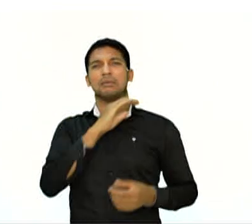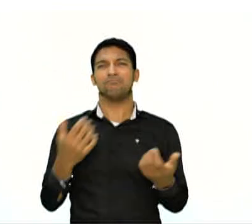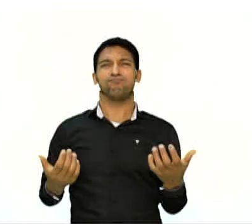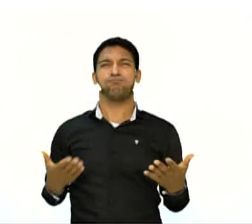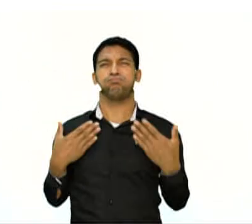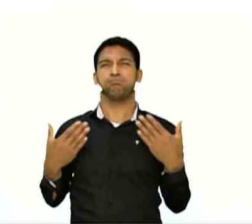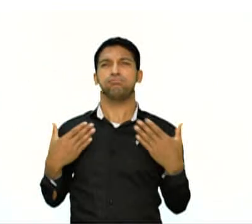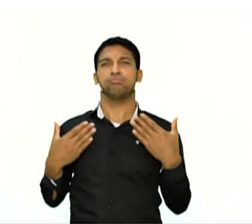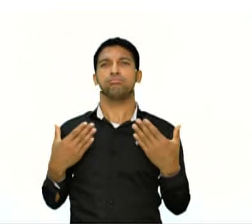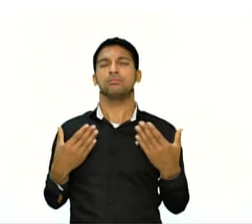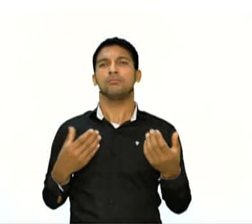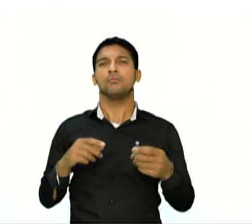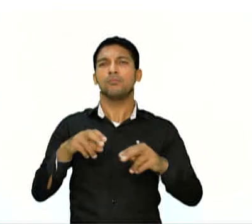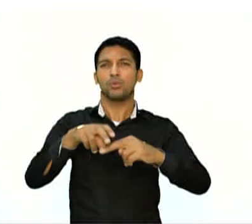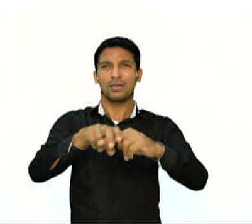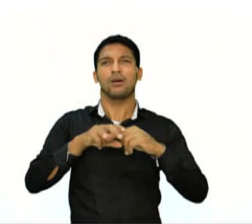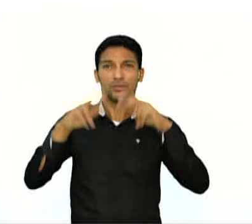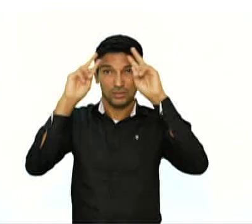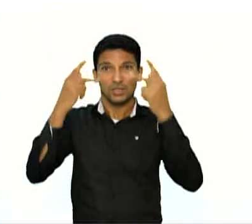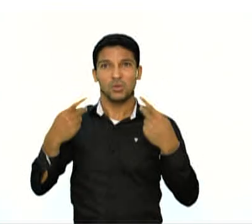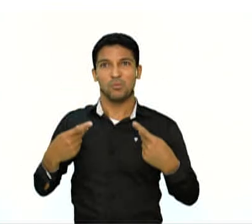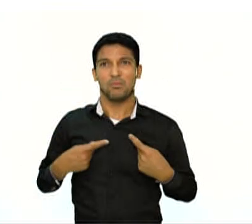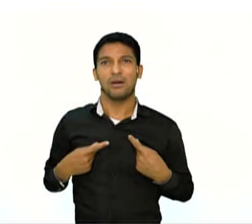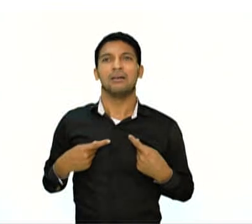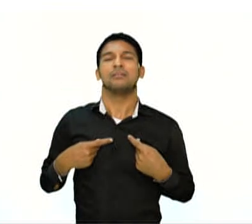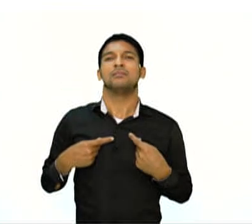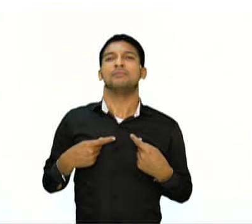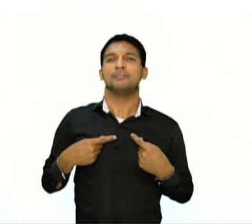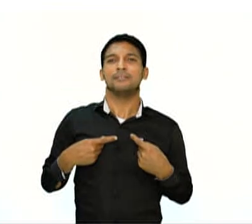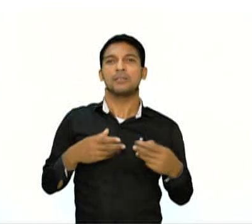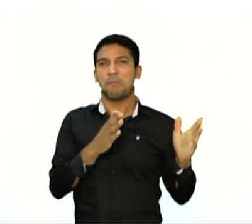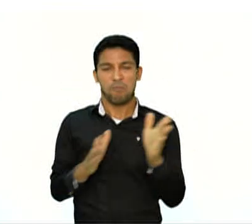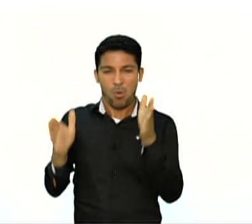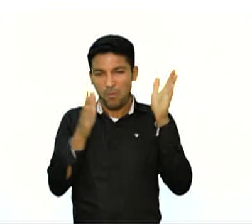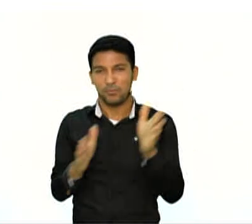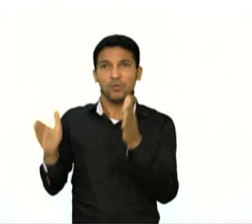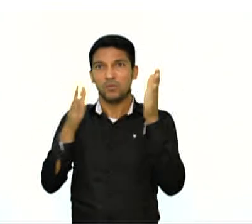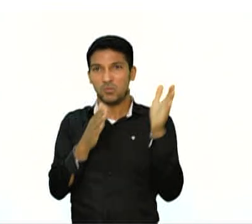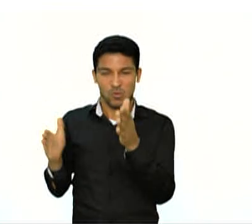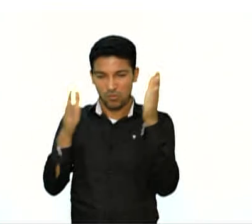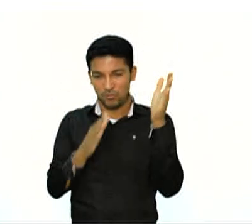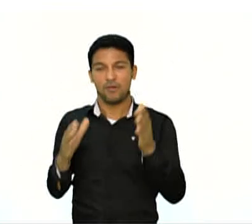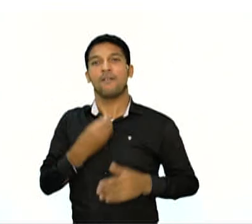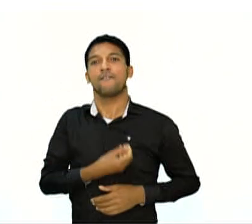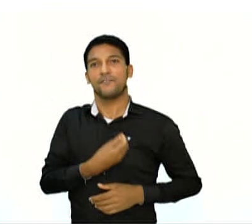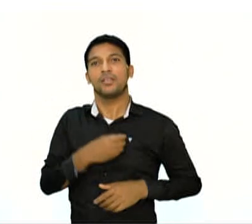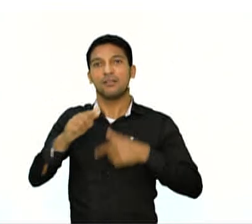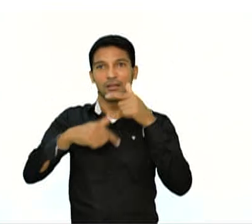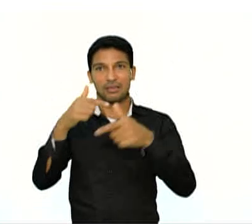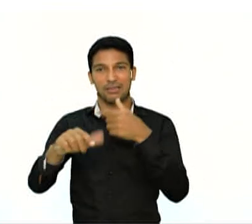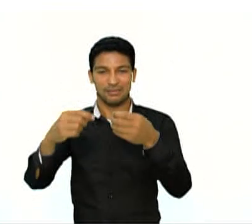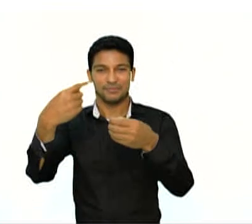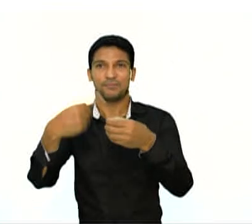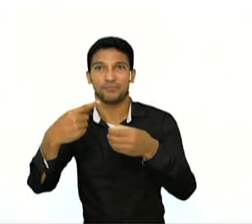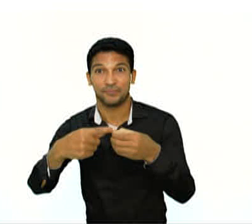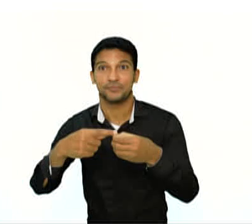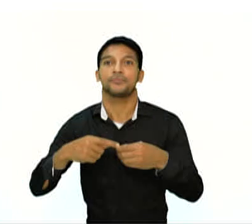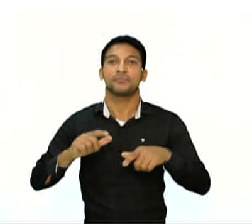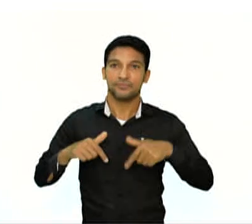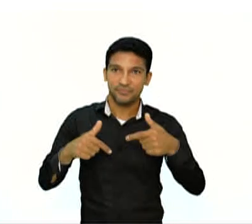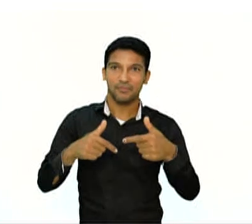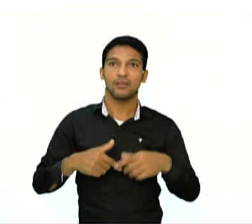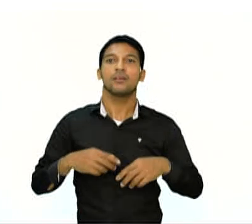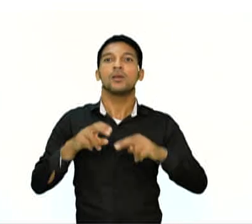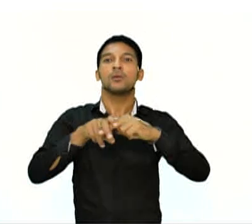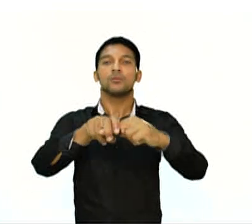inclui todas as atividades humanas inerentes à sua vida na cidade. O texto é um texto retirado